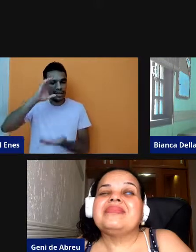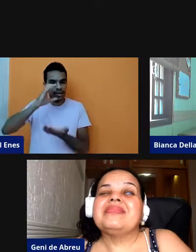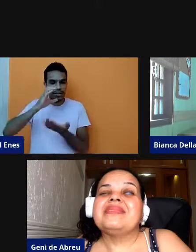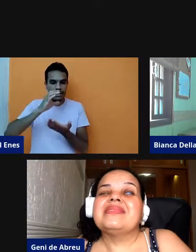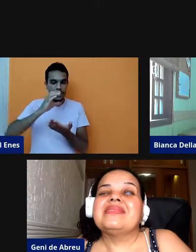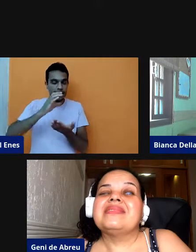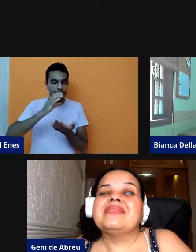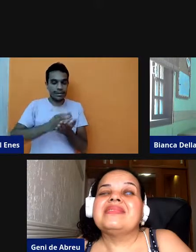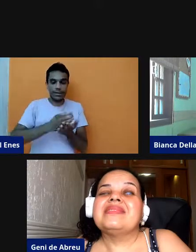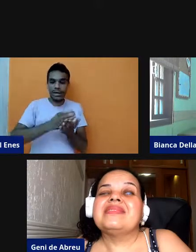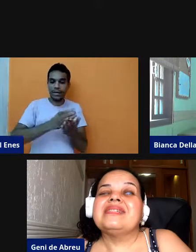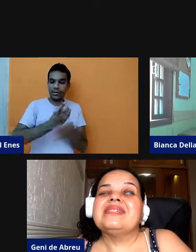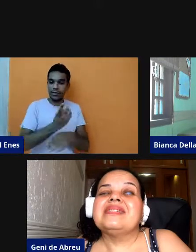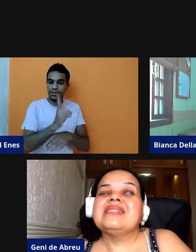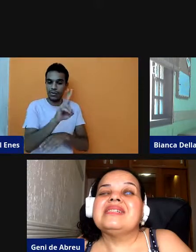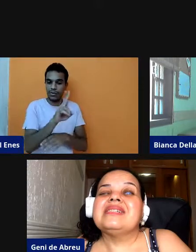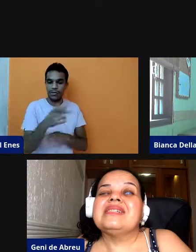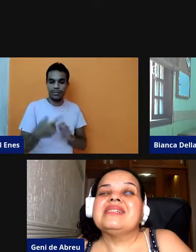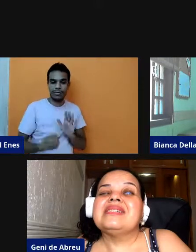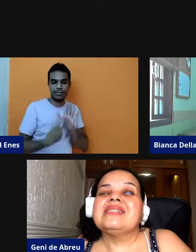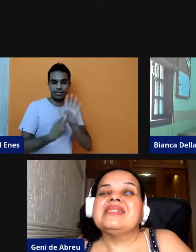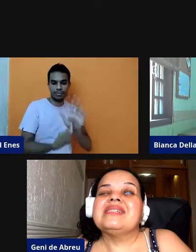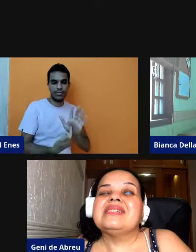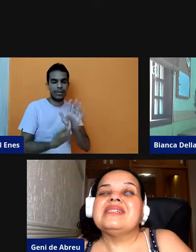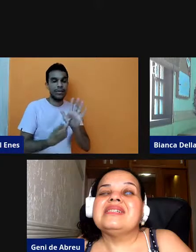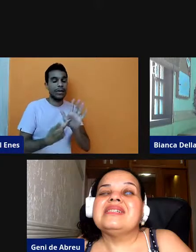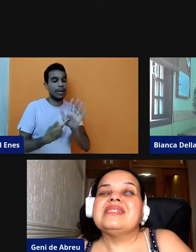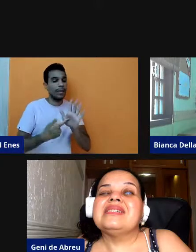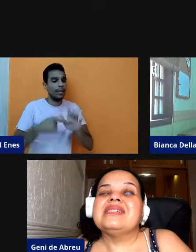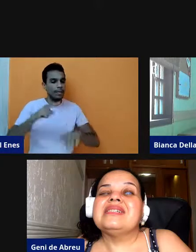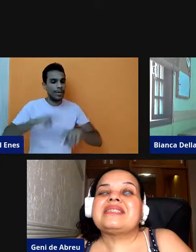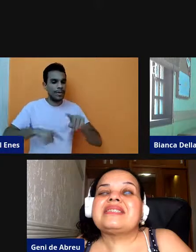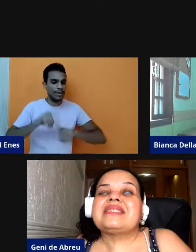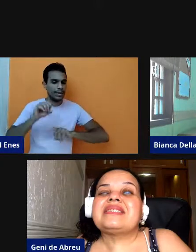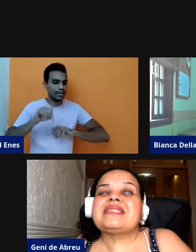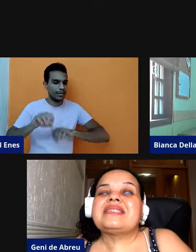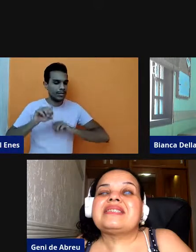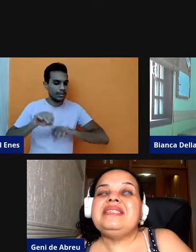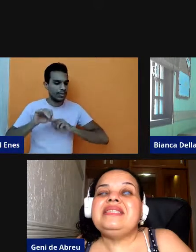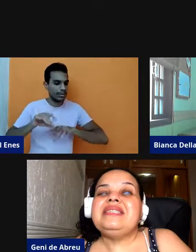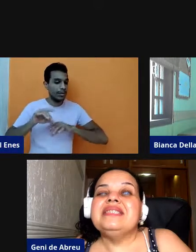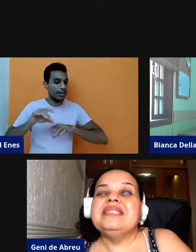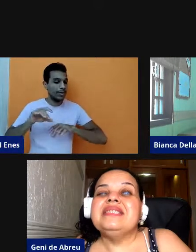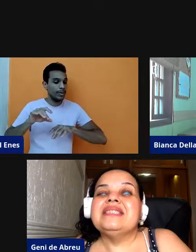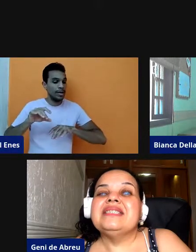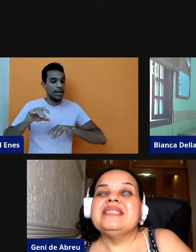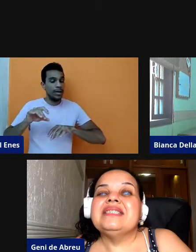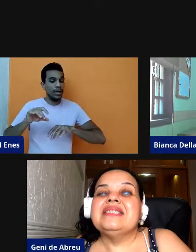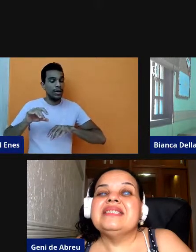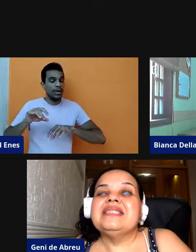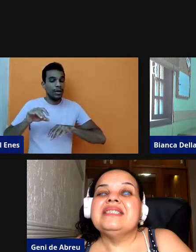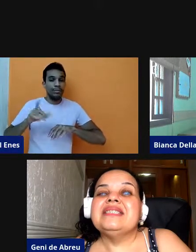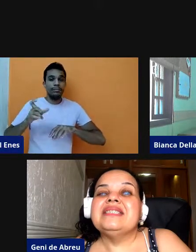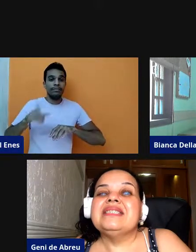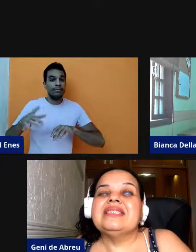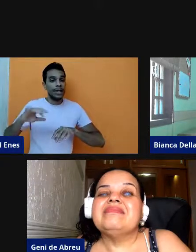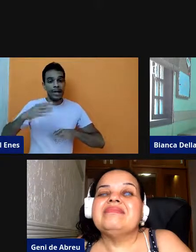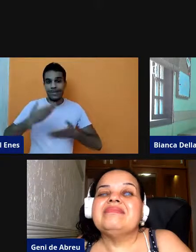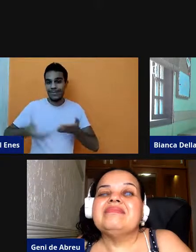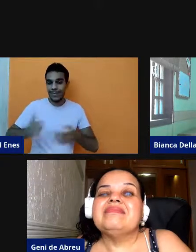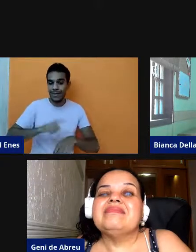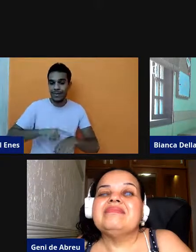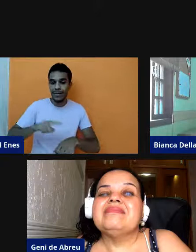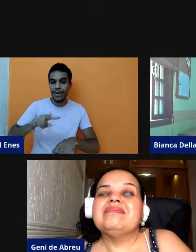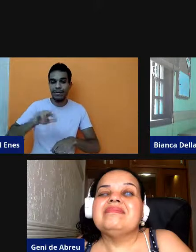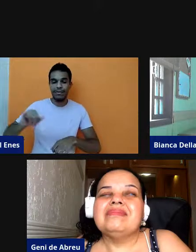material educativo para pessoa com deficiência visual incrível, muito bacana. Não percam aqui a apresentação da Luciana na semana